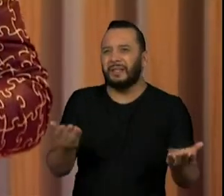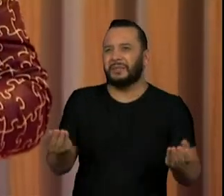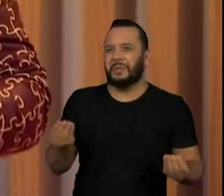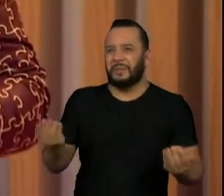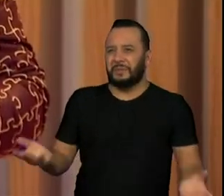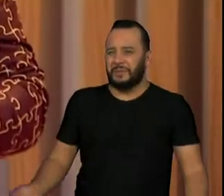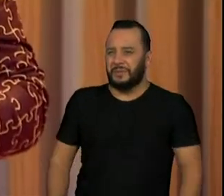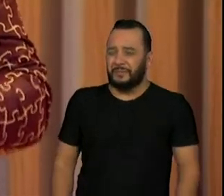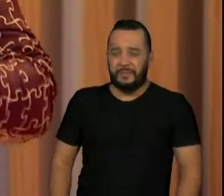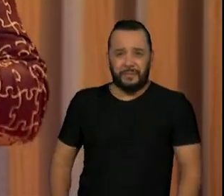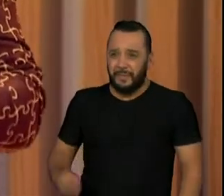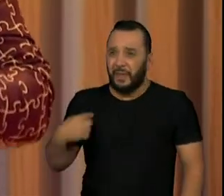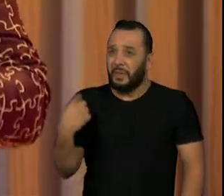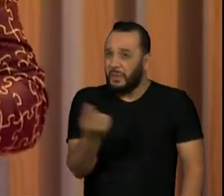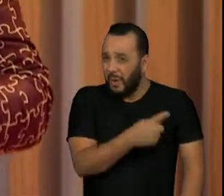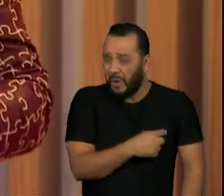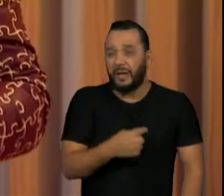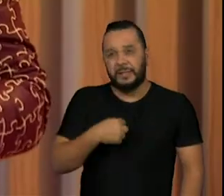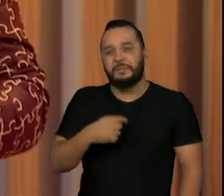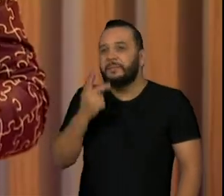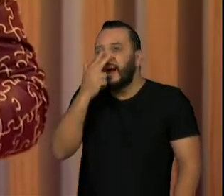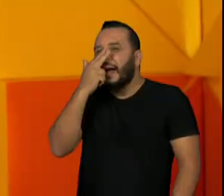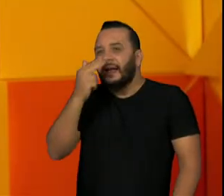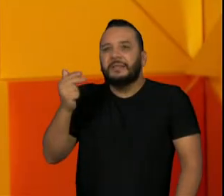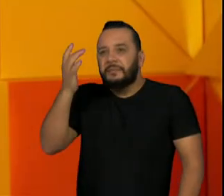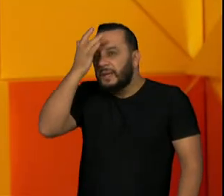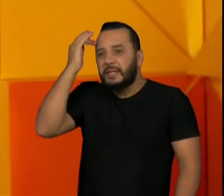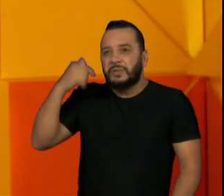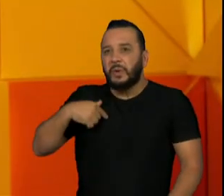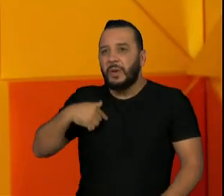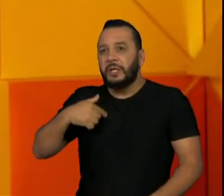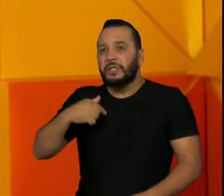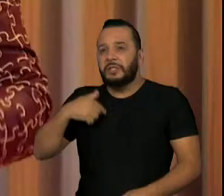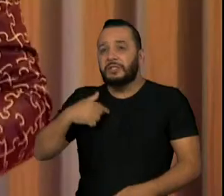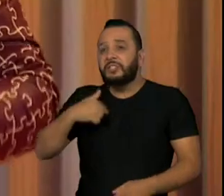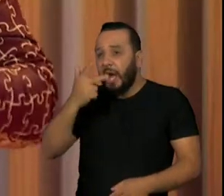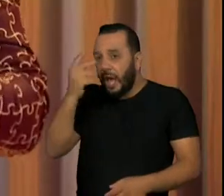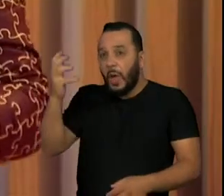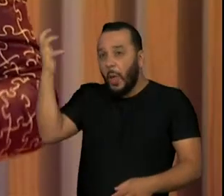estamos diante, não é, de lavagem cerebral e